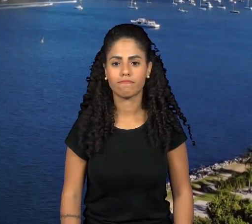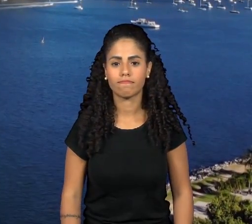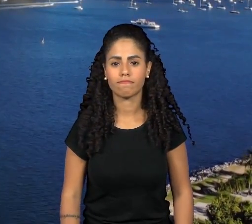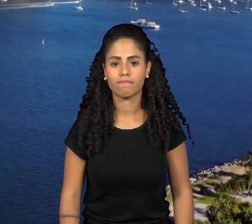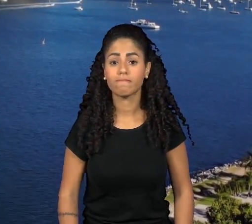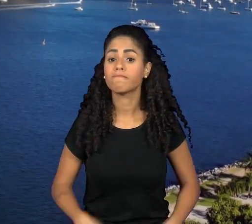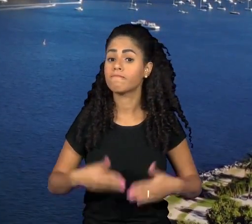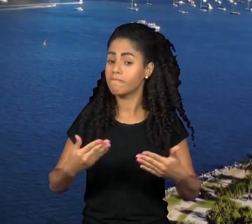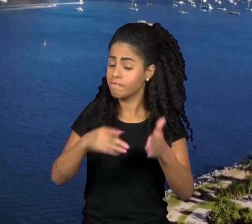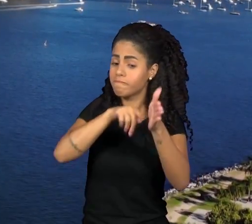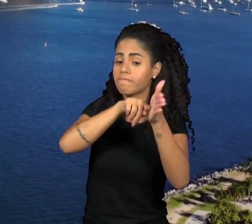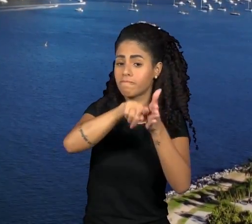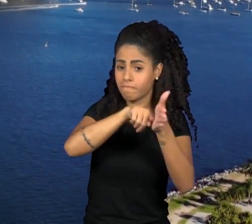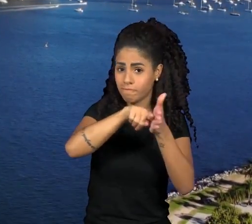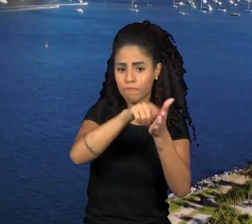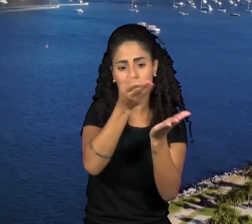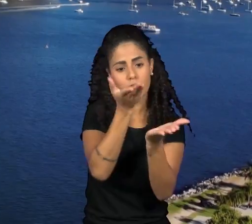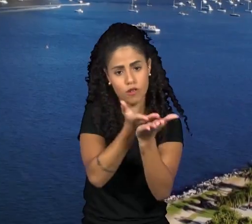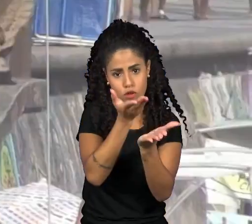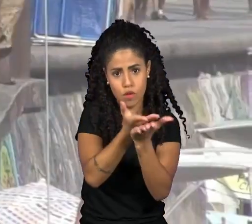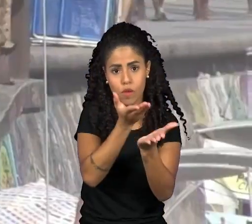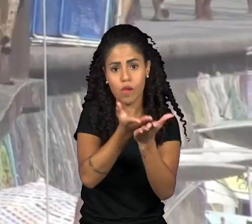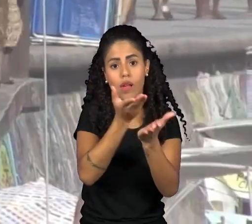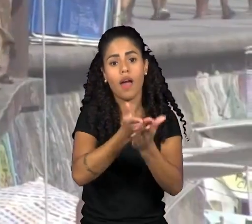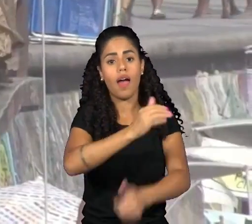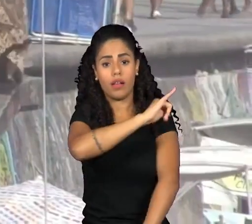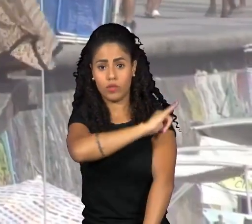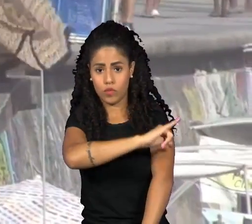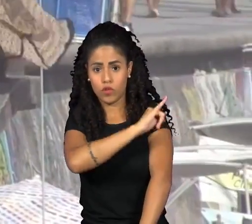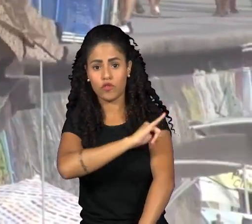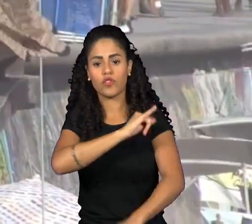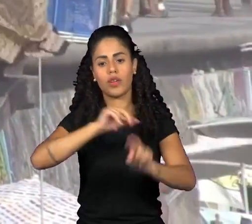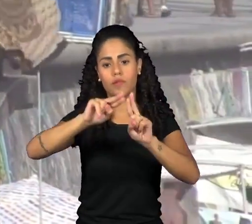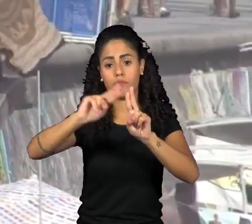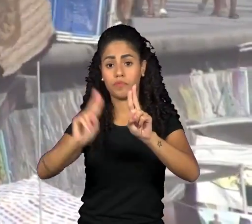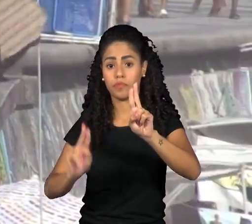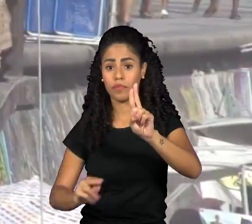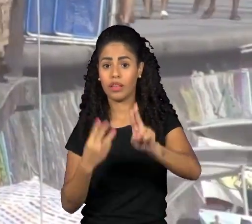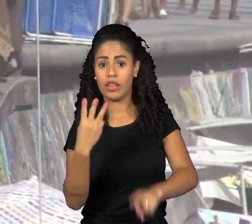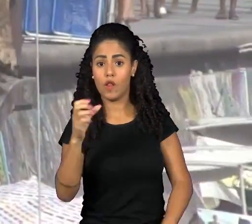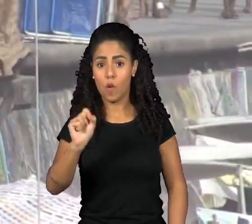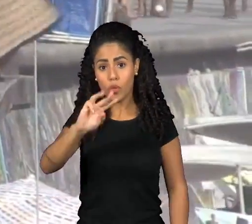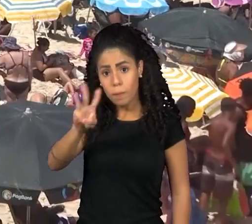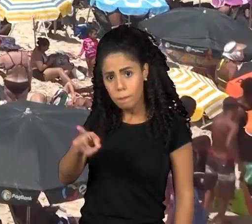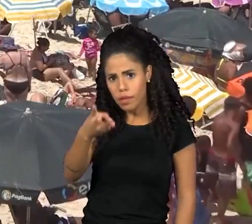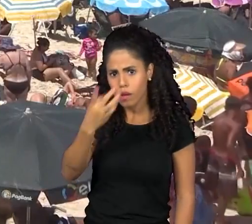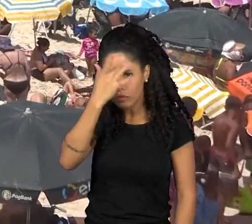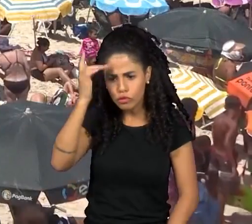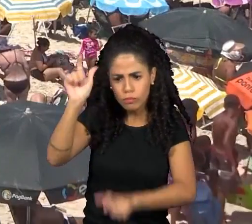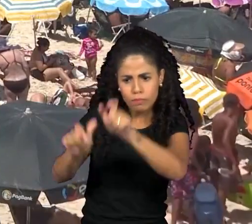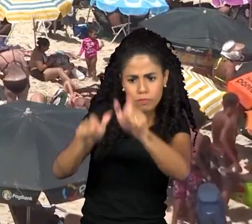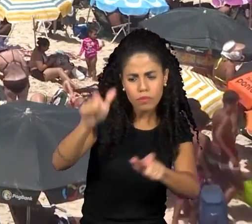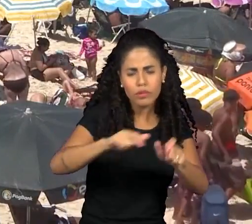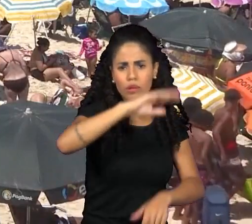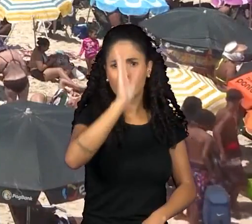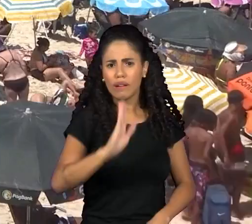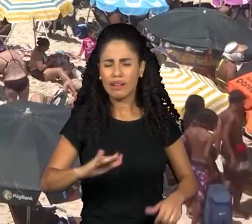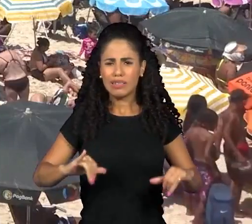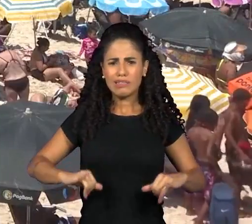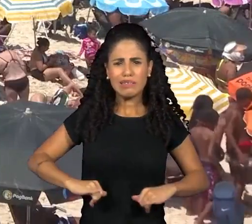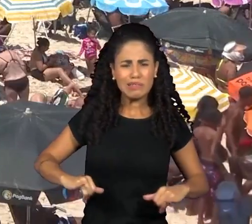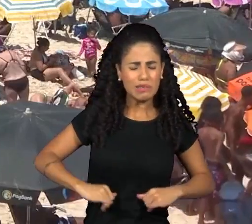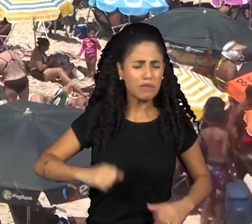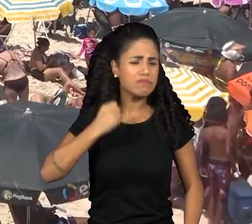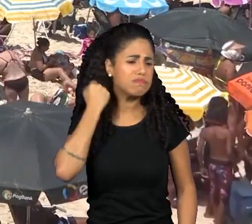Um estudo da Universidade Federal do Rio de Janeiro revela que mais de 38 milhões de brasileiros sofrem com o